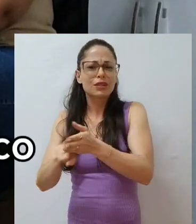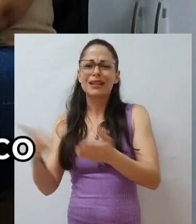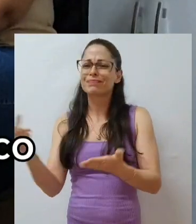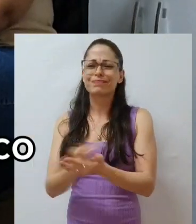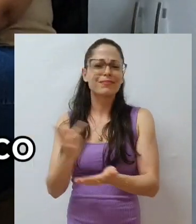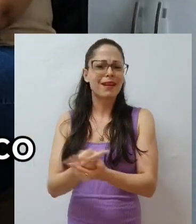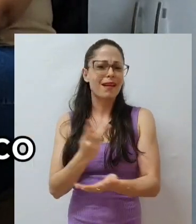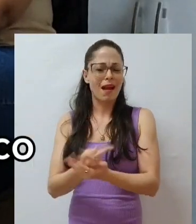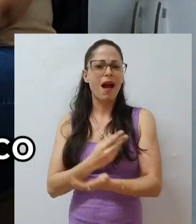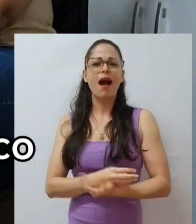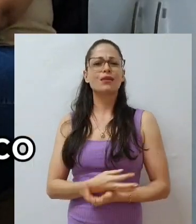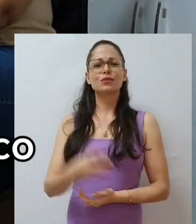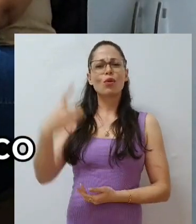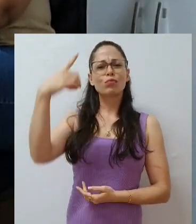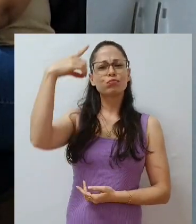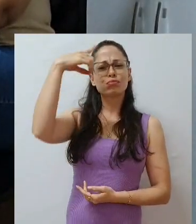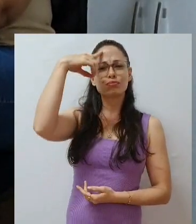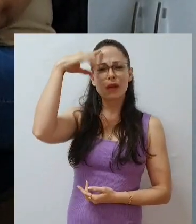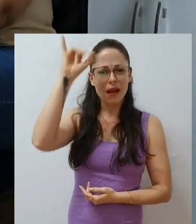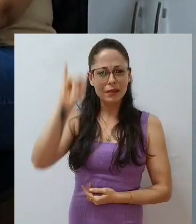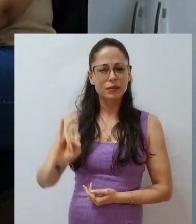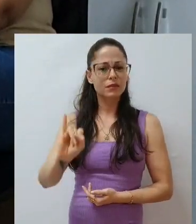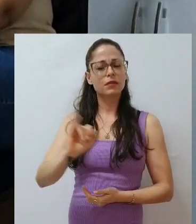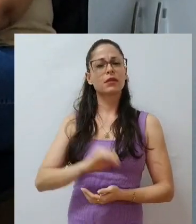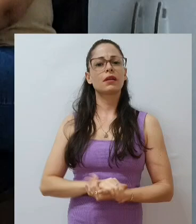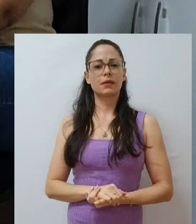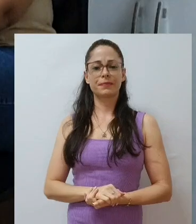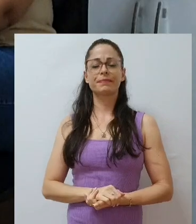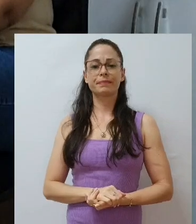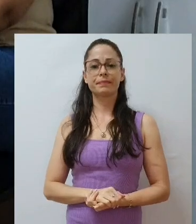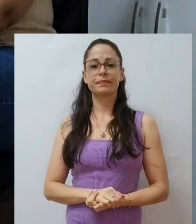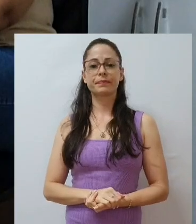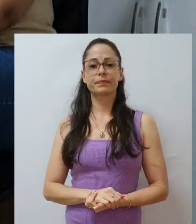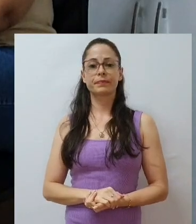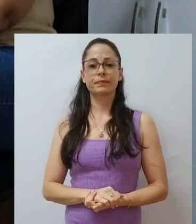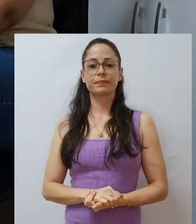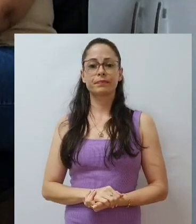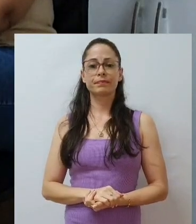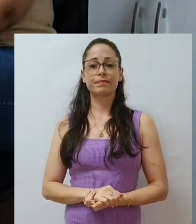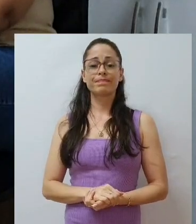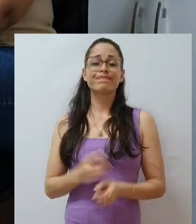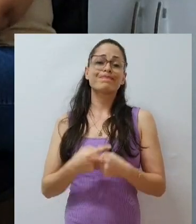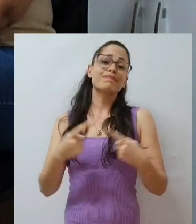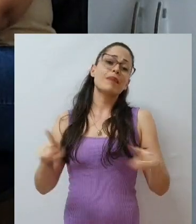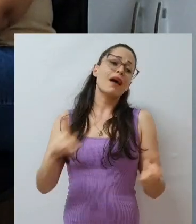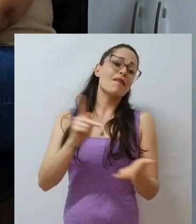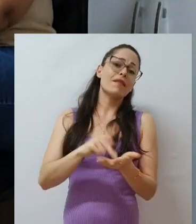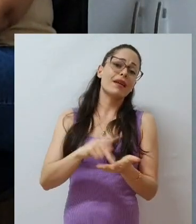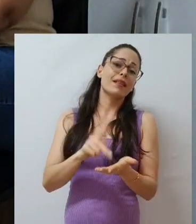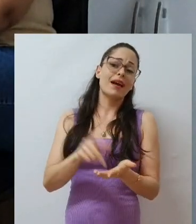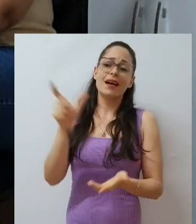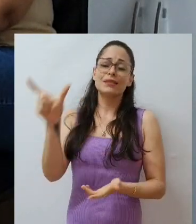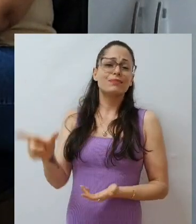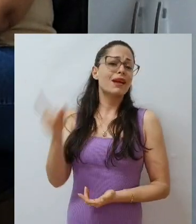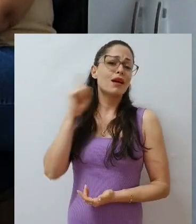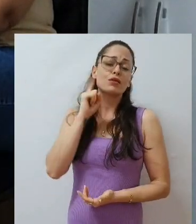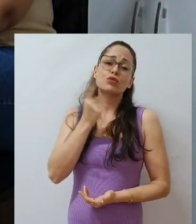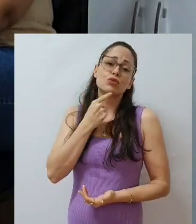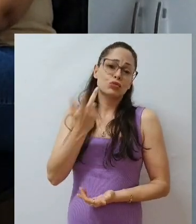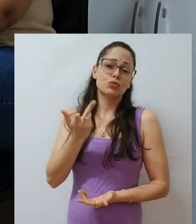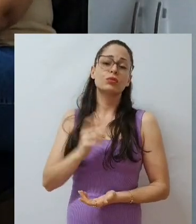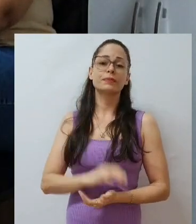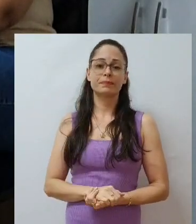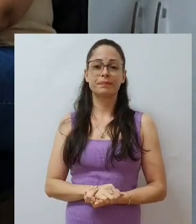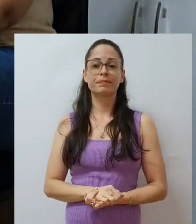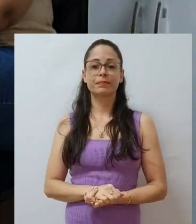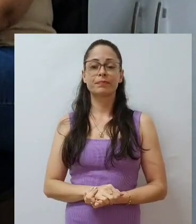de retardo mental, né, nesse sentido. E, na verdade, ele era surdo, né? Ele ficava numa instituição